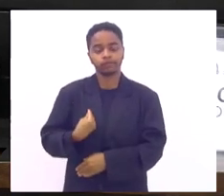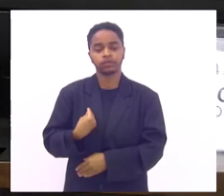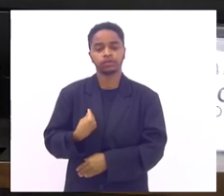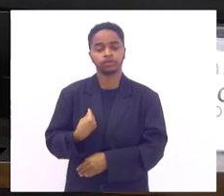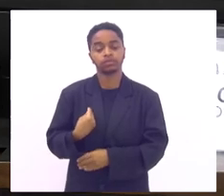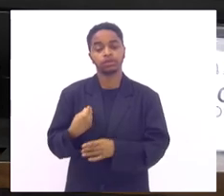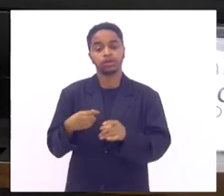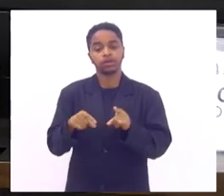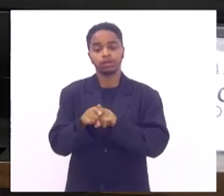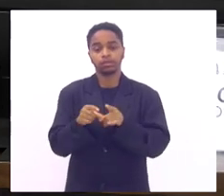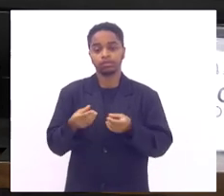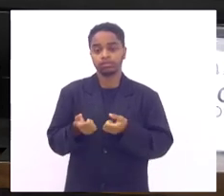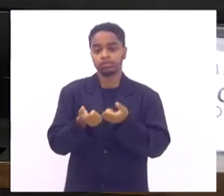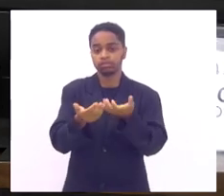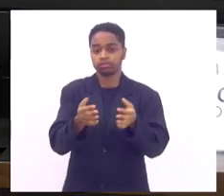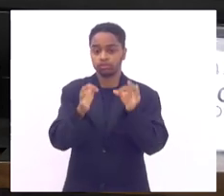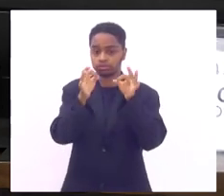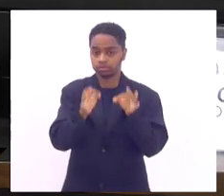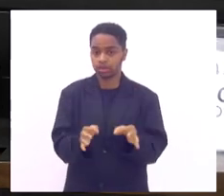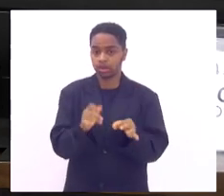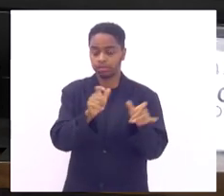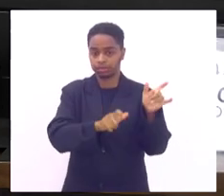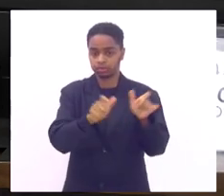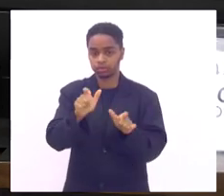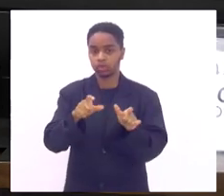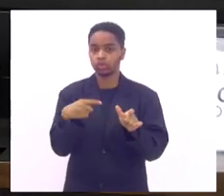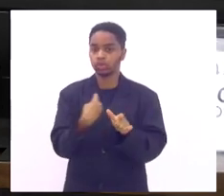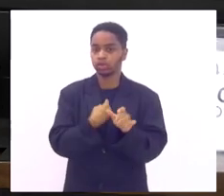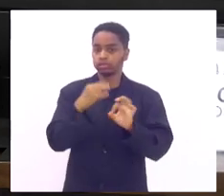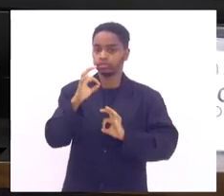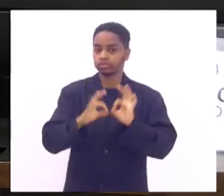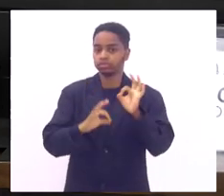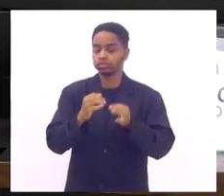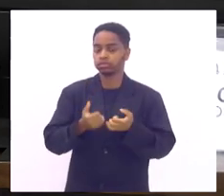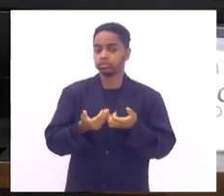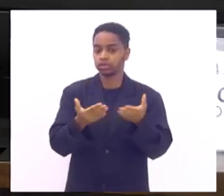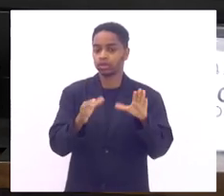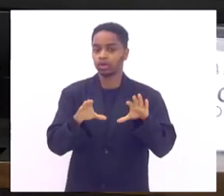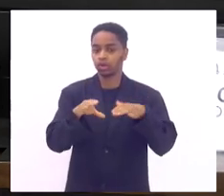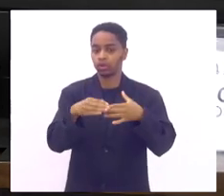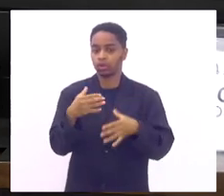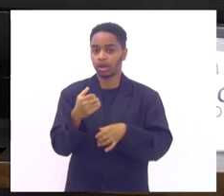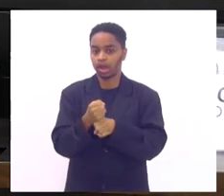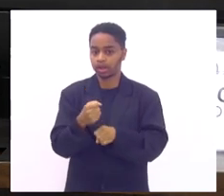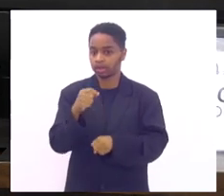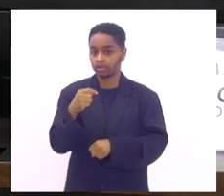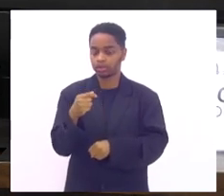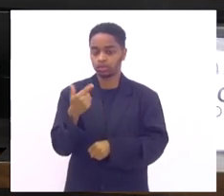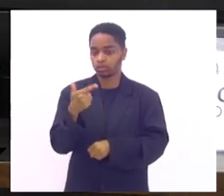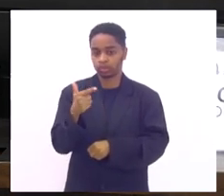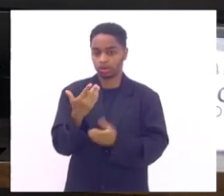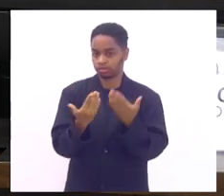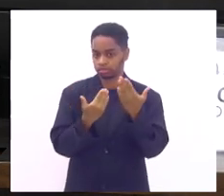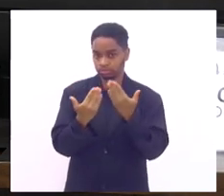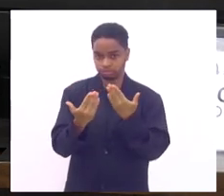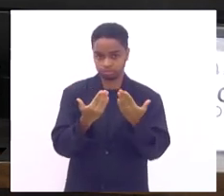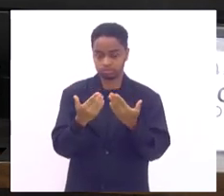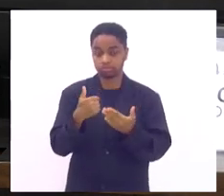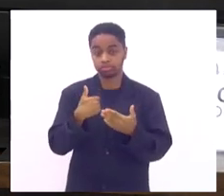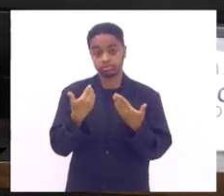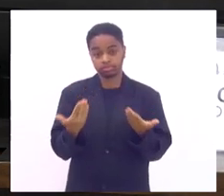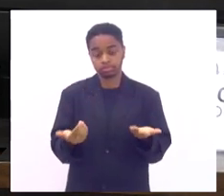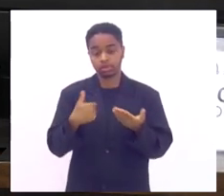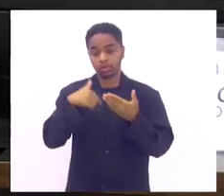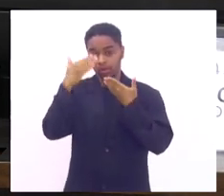às pessoas, o que a gente está preparando entregar para a classe contábil do Estado do Rio de Janeiro não tem preço, não tem preço. E eu já te